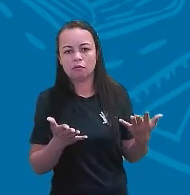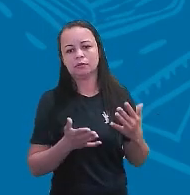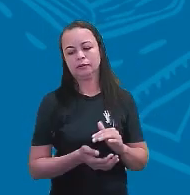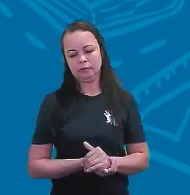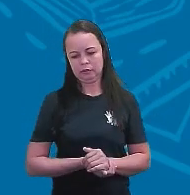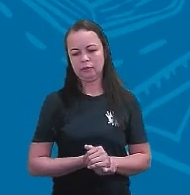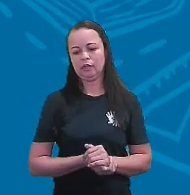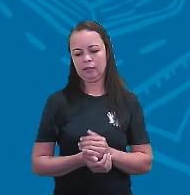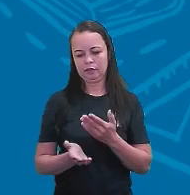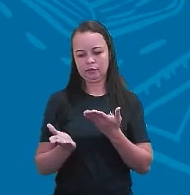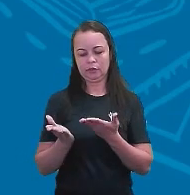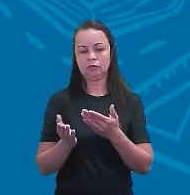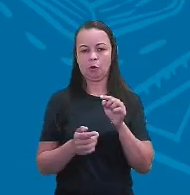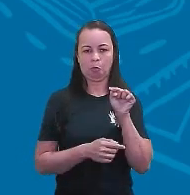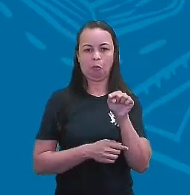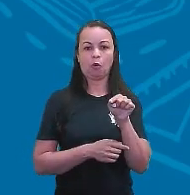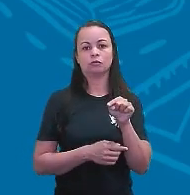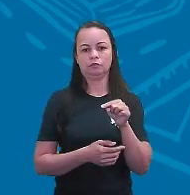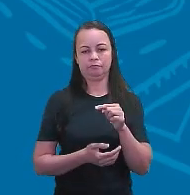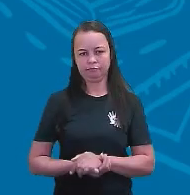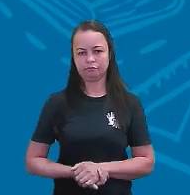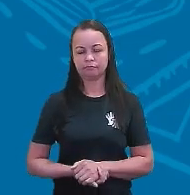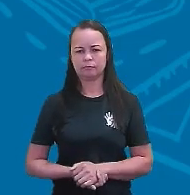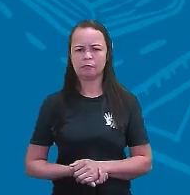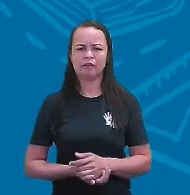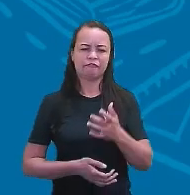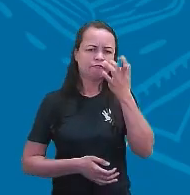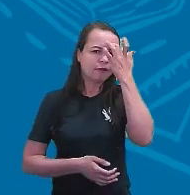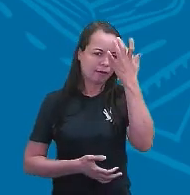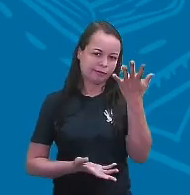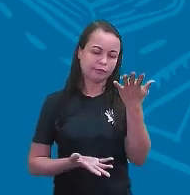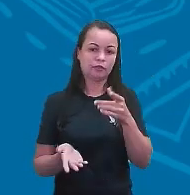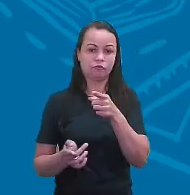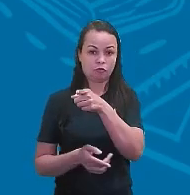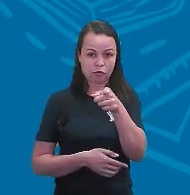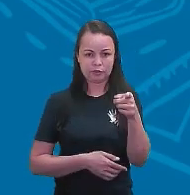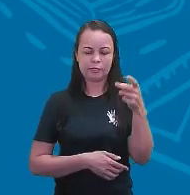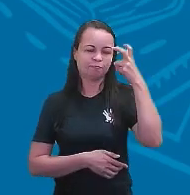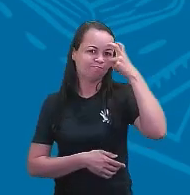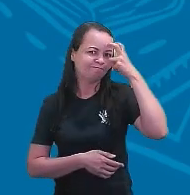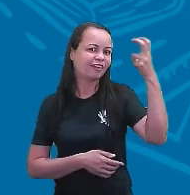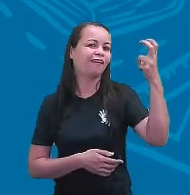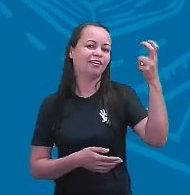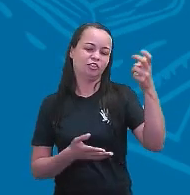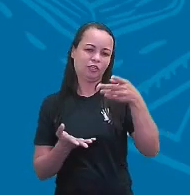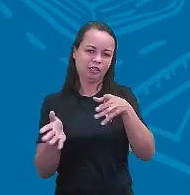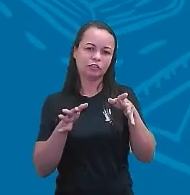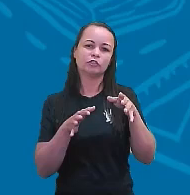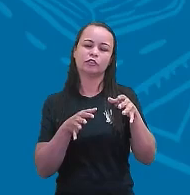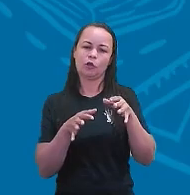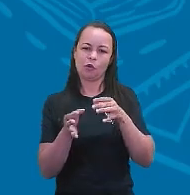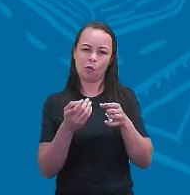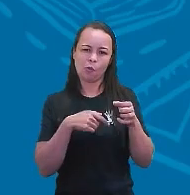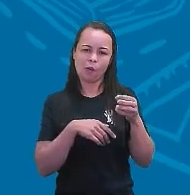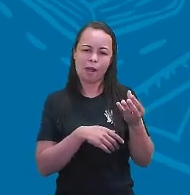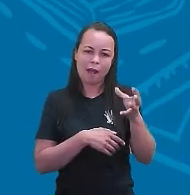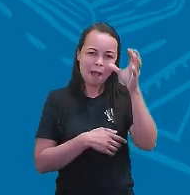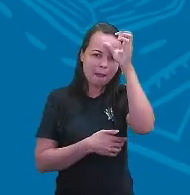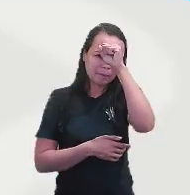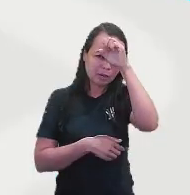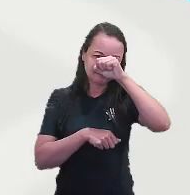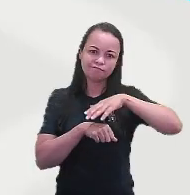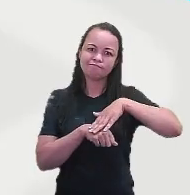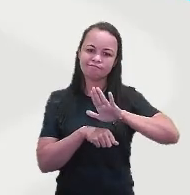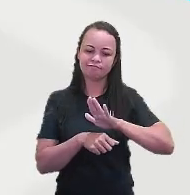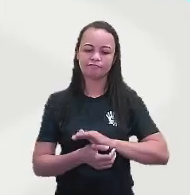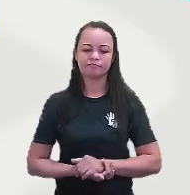ponto final. Muito fácil, né? E como vocês são super inteligentes, estão pegando direitinho. Então,